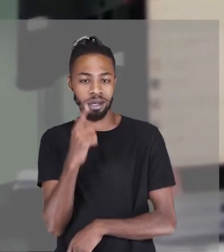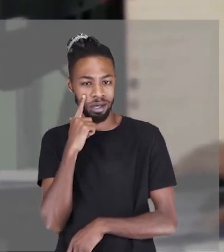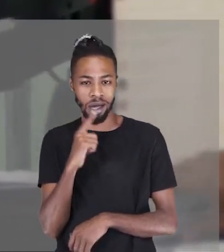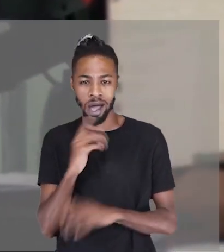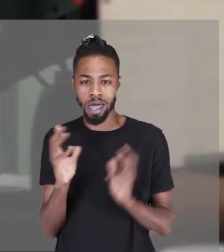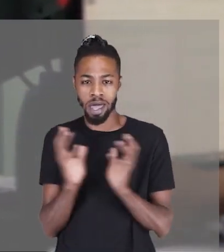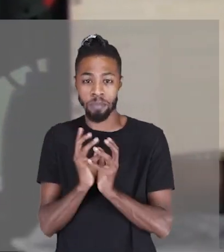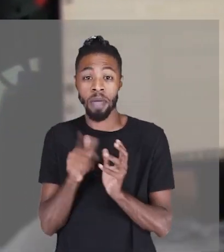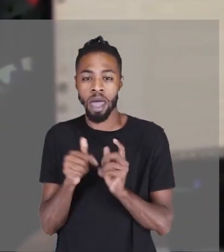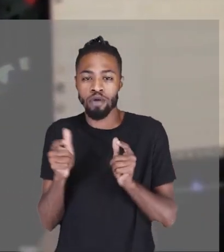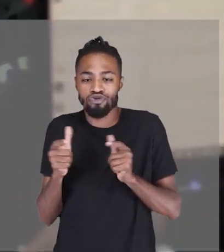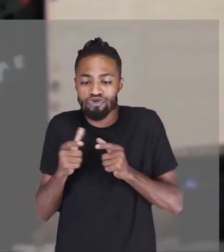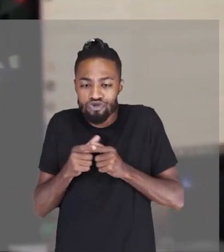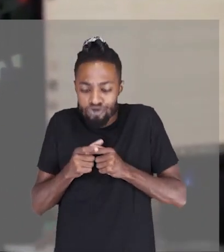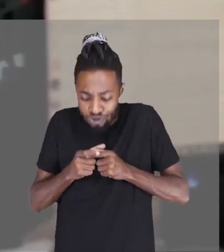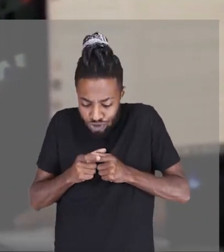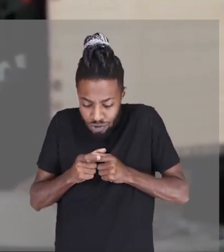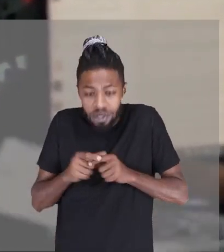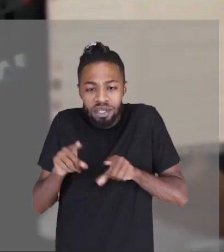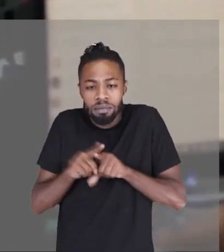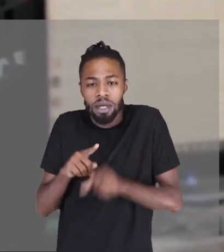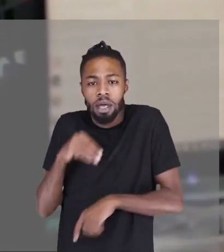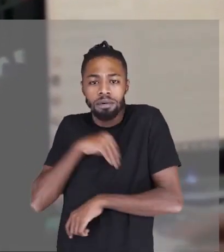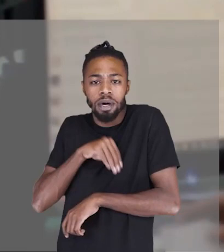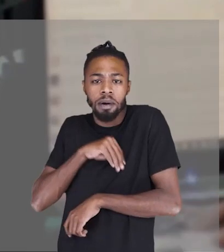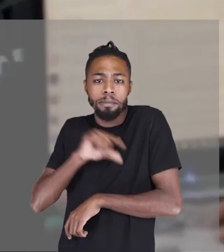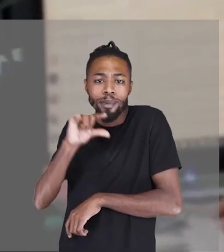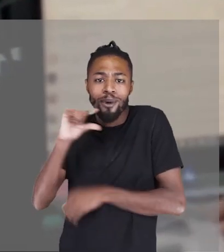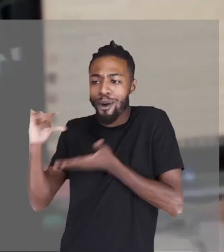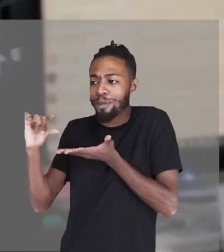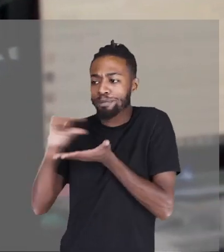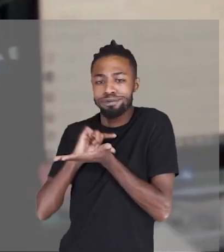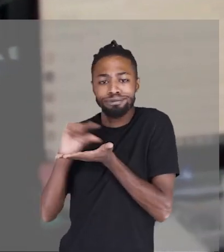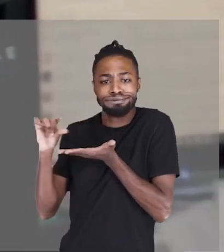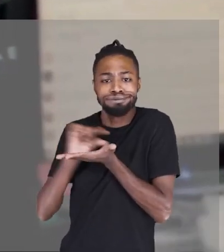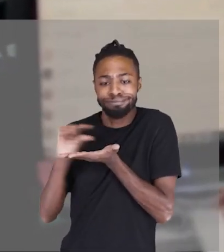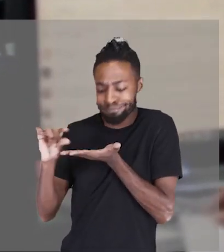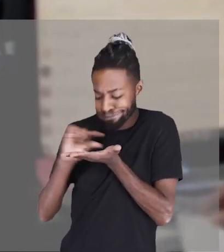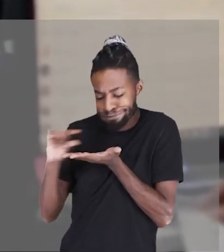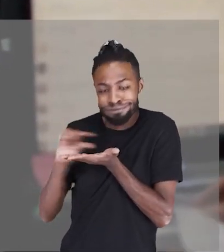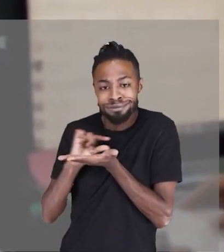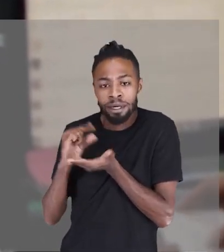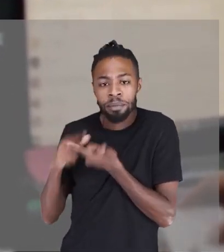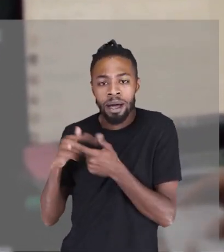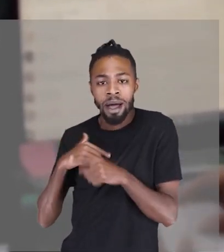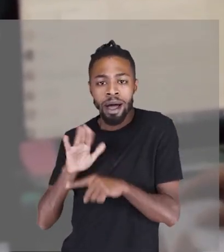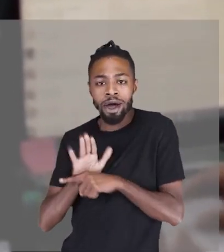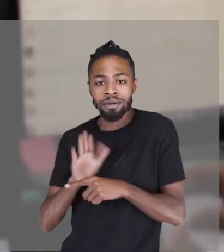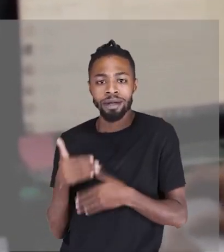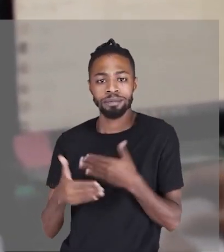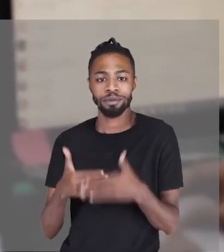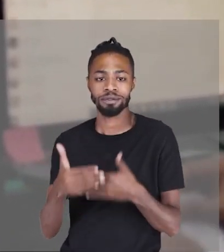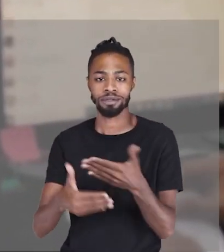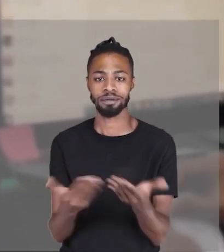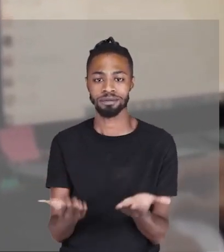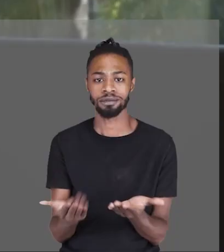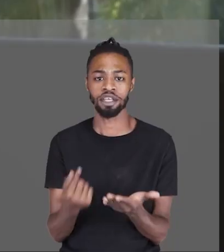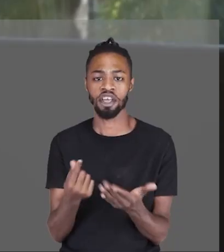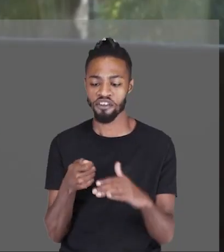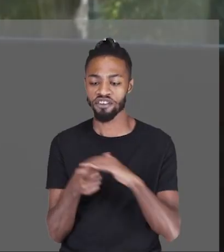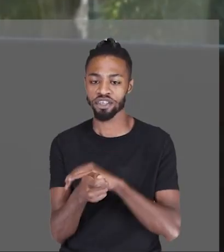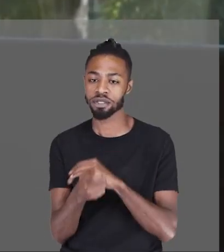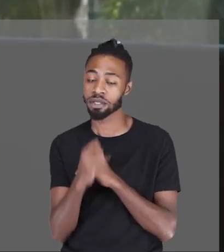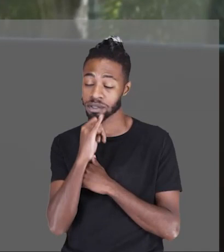reduzidas e a gente tem pouco auxílio externo para dar conta desse